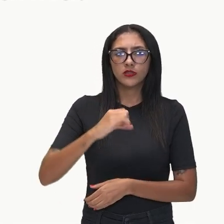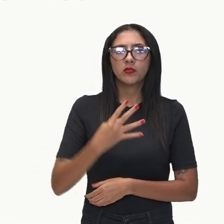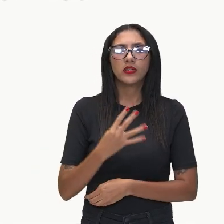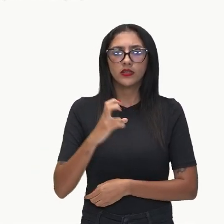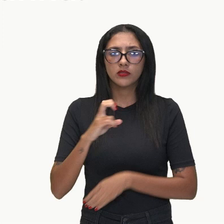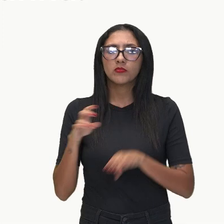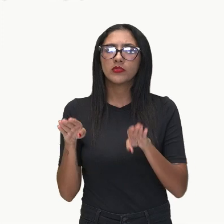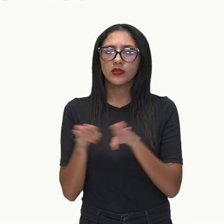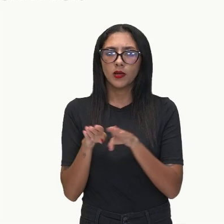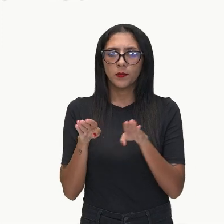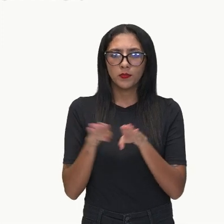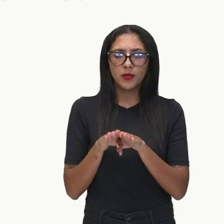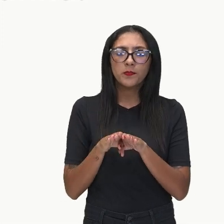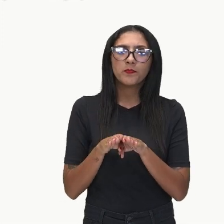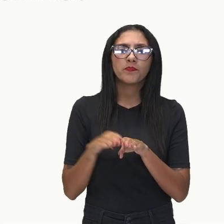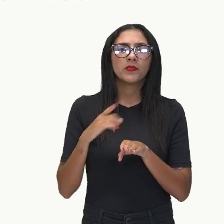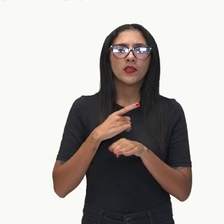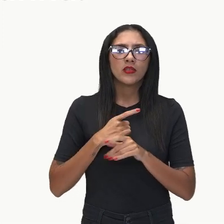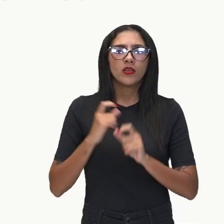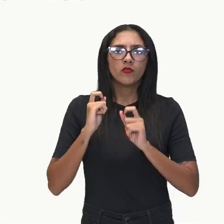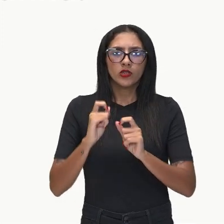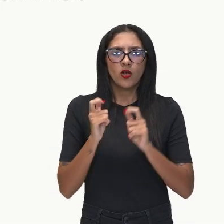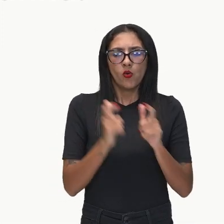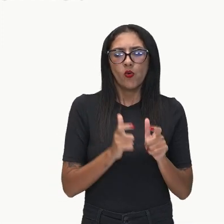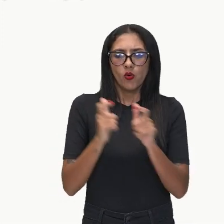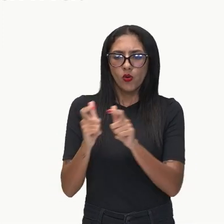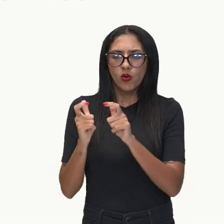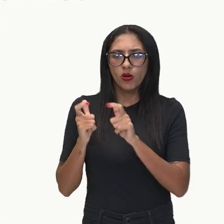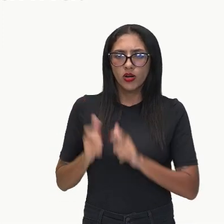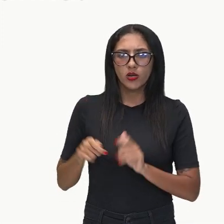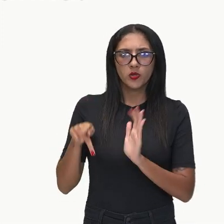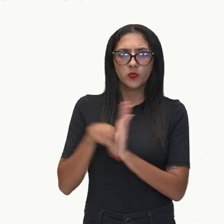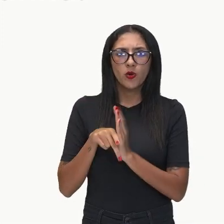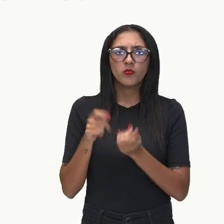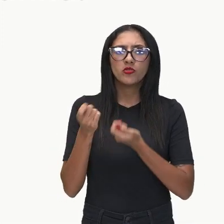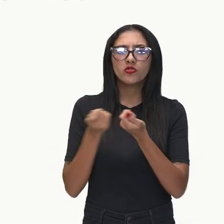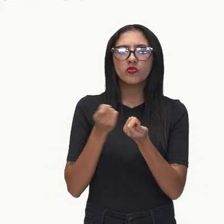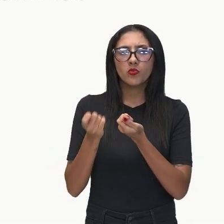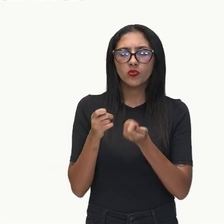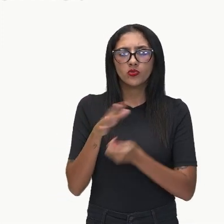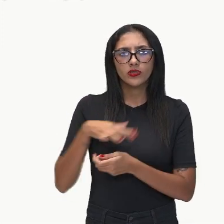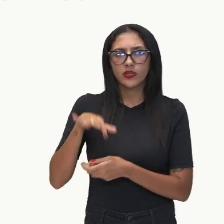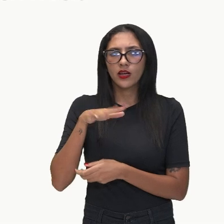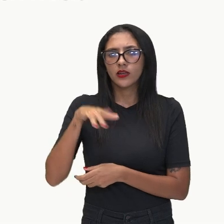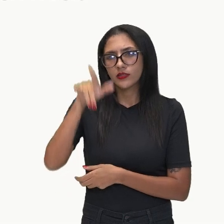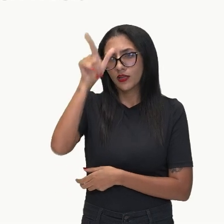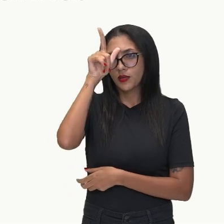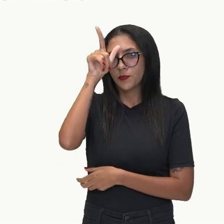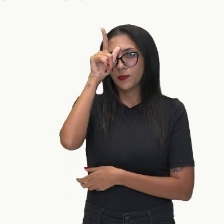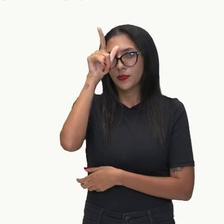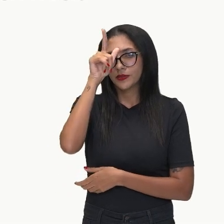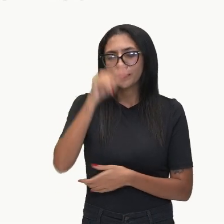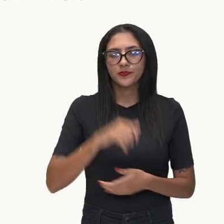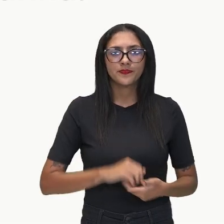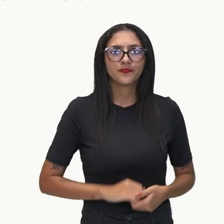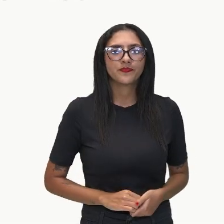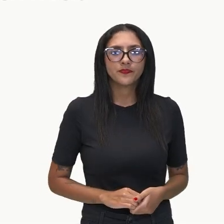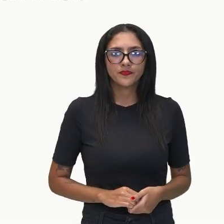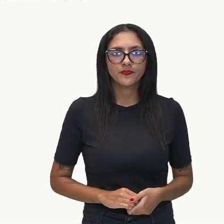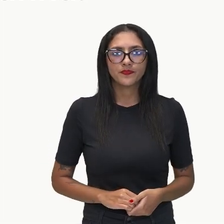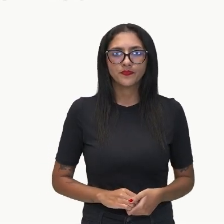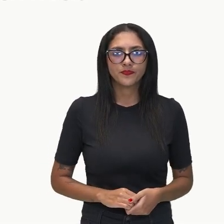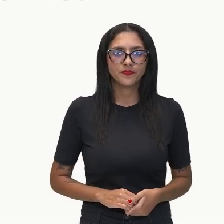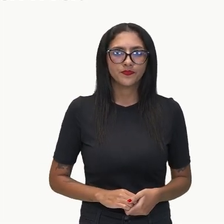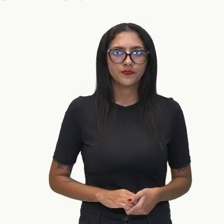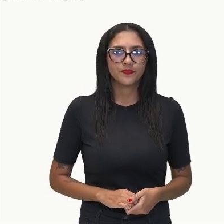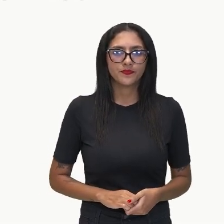1945, que estabeleceu lá as zonas de controle sobre o território da Alemanha. E aí,